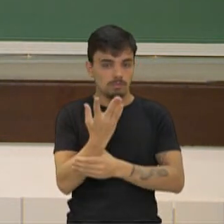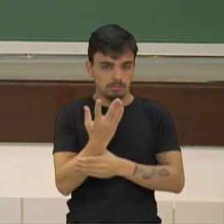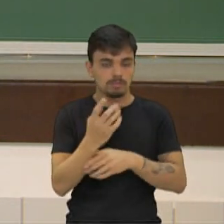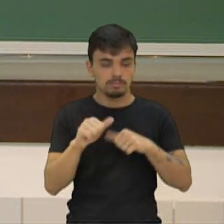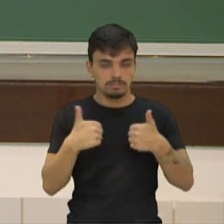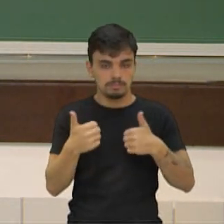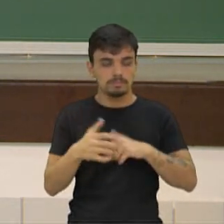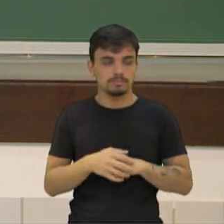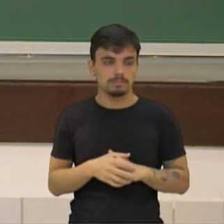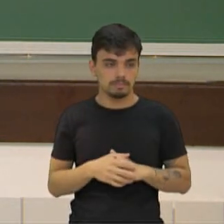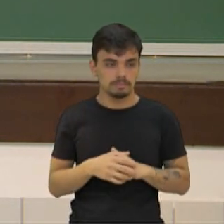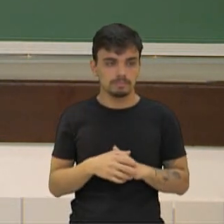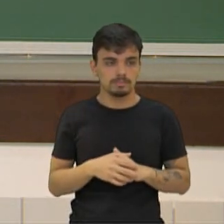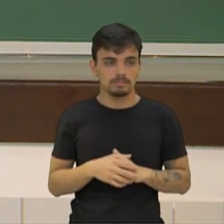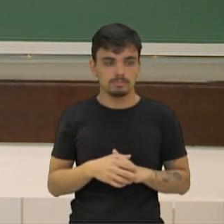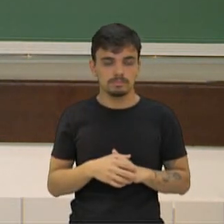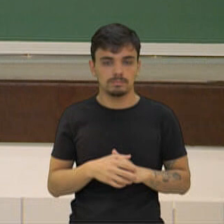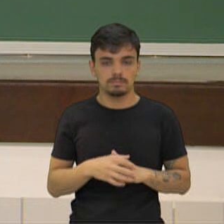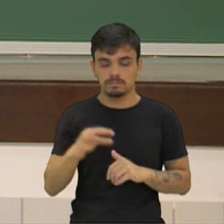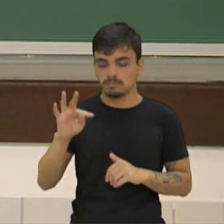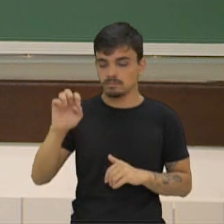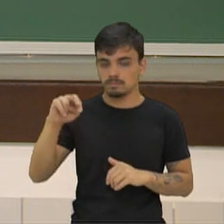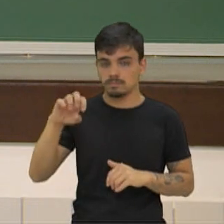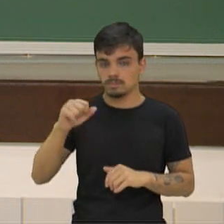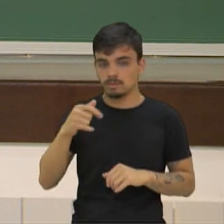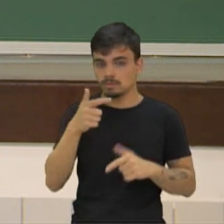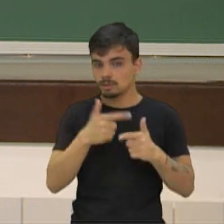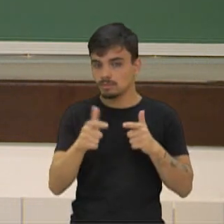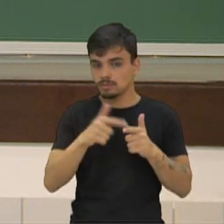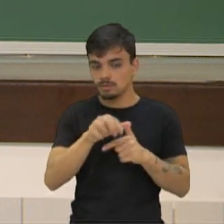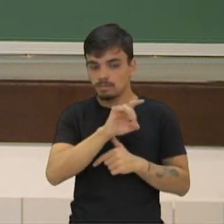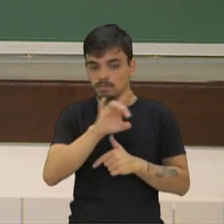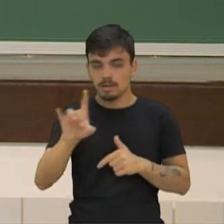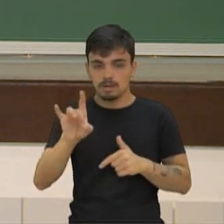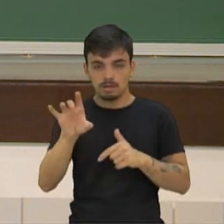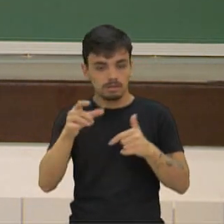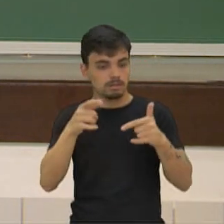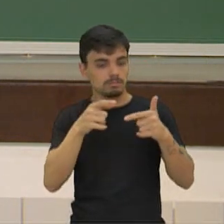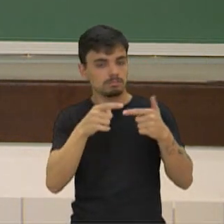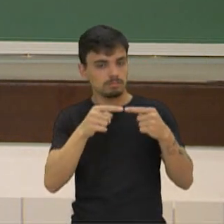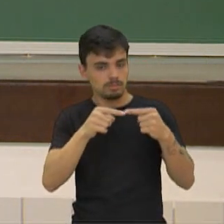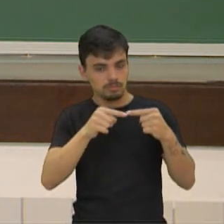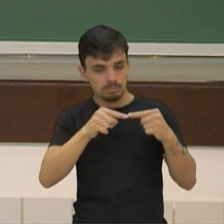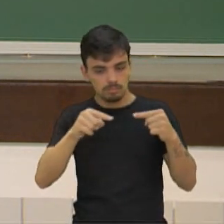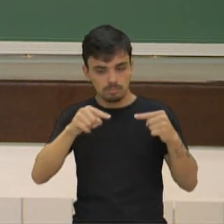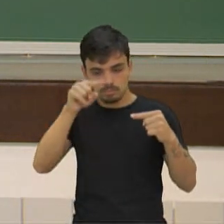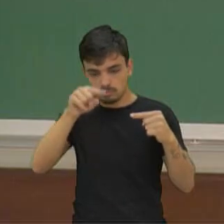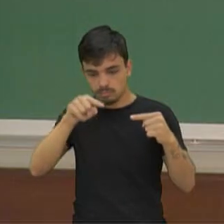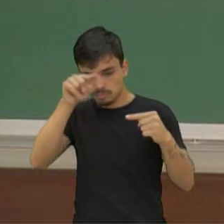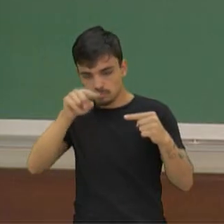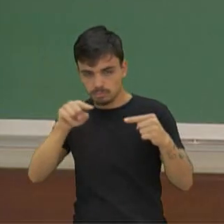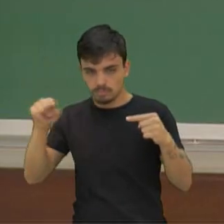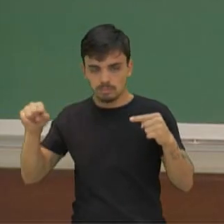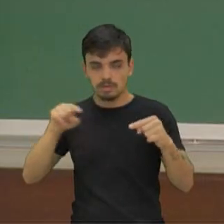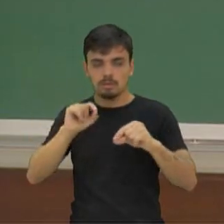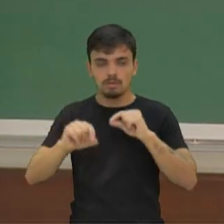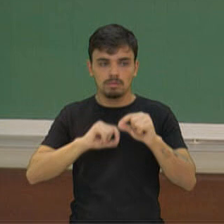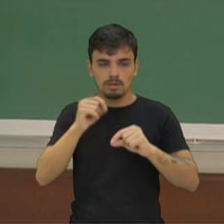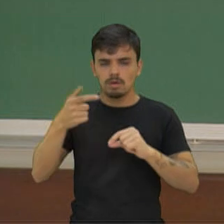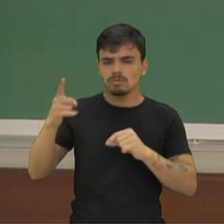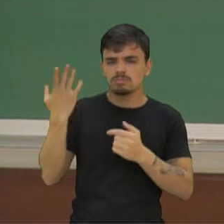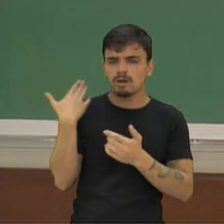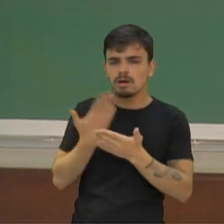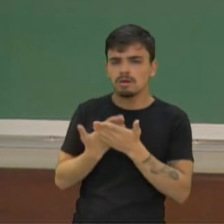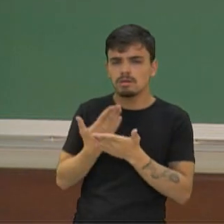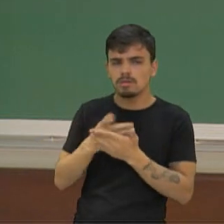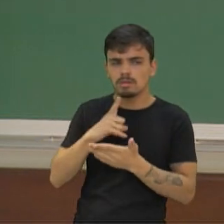dos resistores. A tensão da fonte dividida para cada resistor. Esse circuito aqui, se você observar, na última aula,